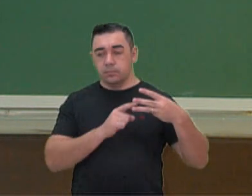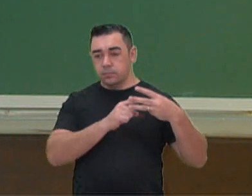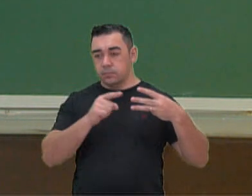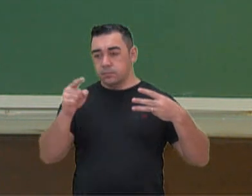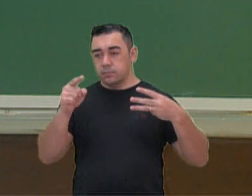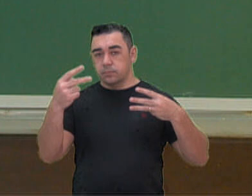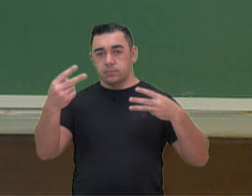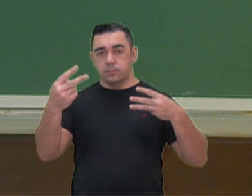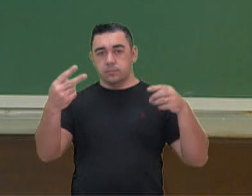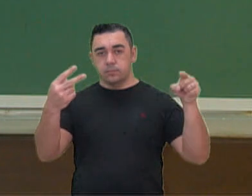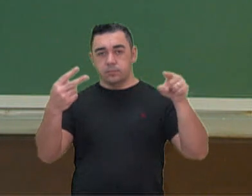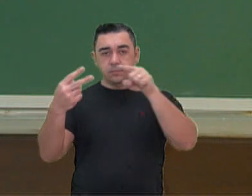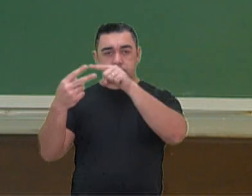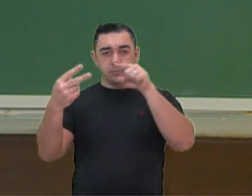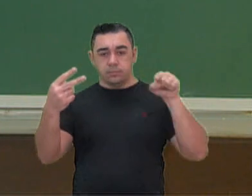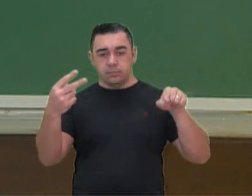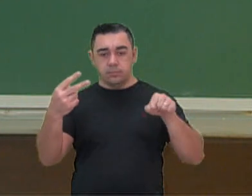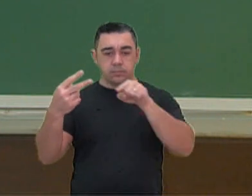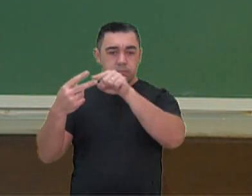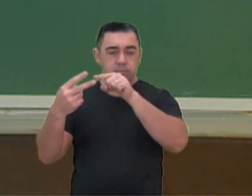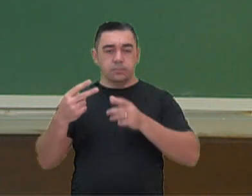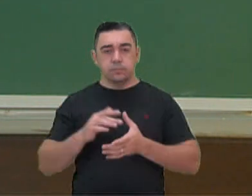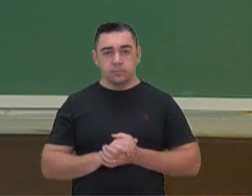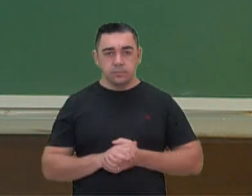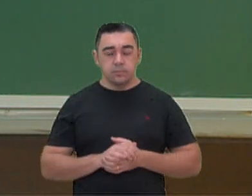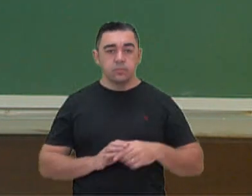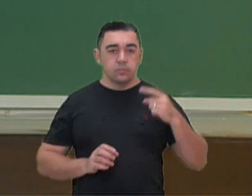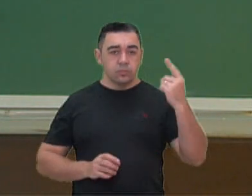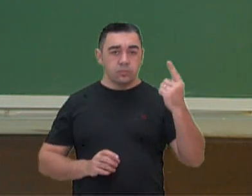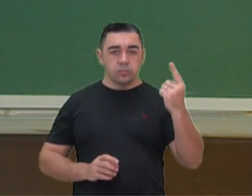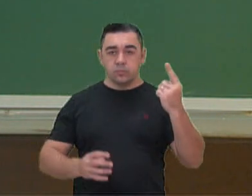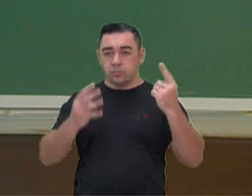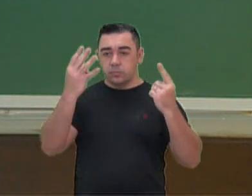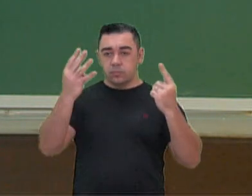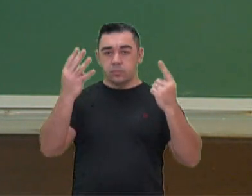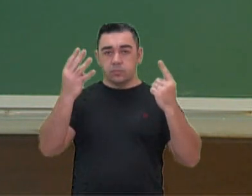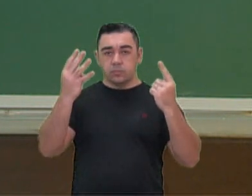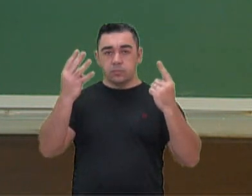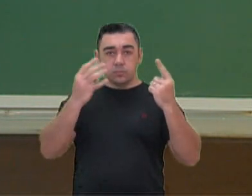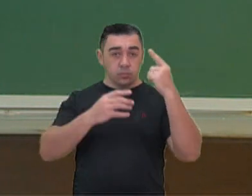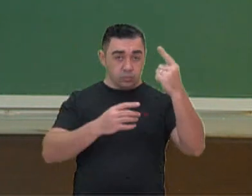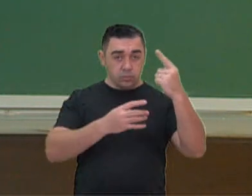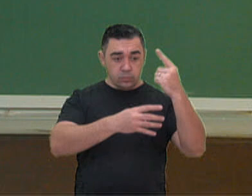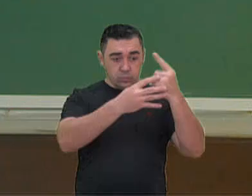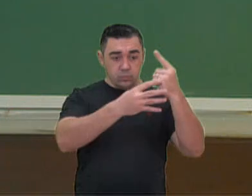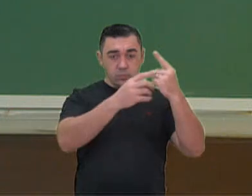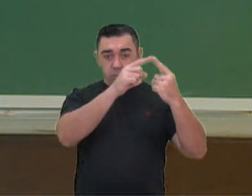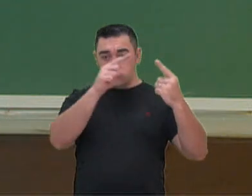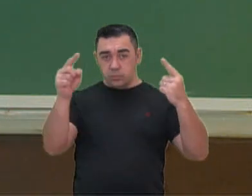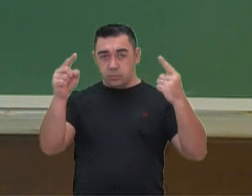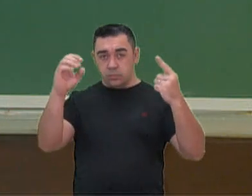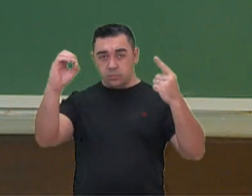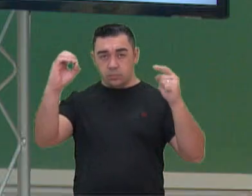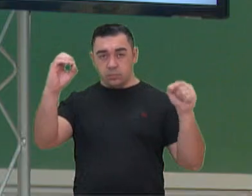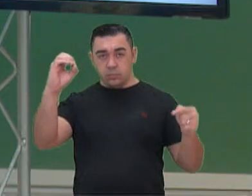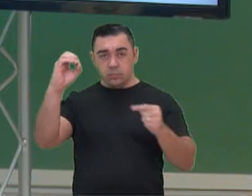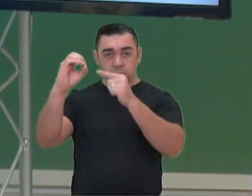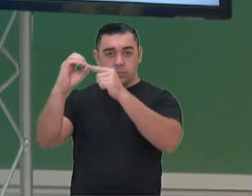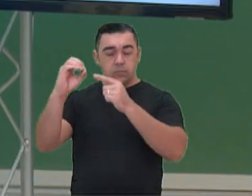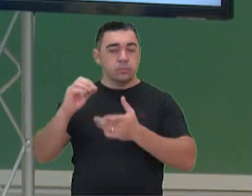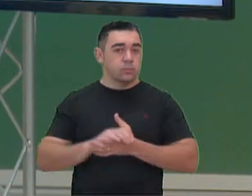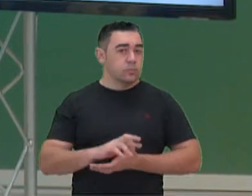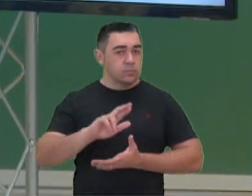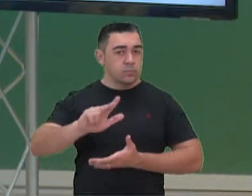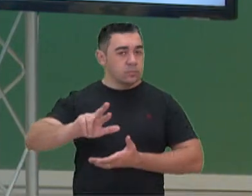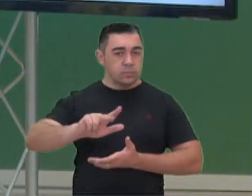como as imagens para o elemento 1 e 4 também dão 0, são iguais. Não é função injetora.